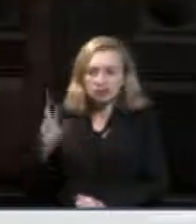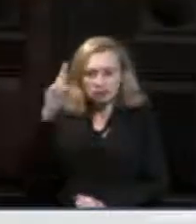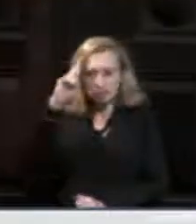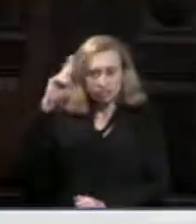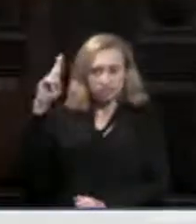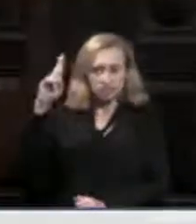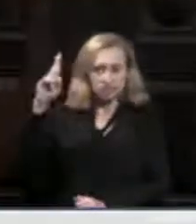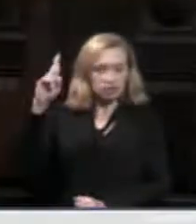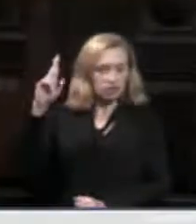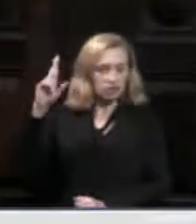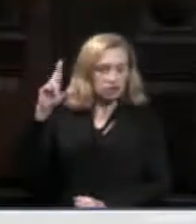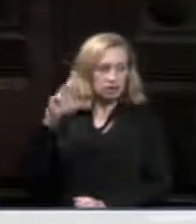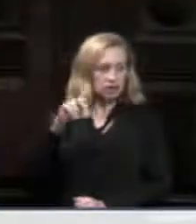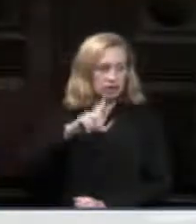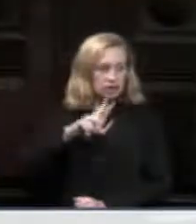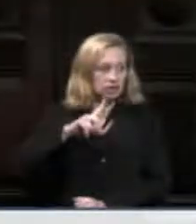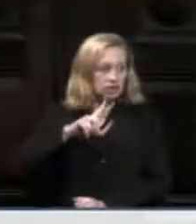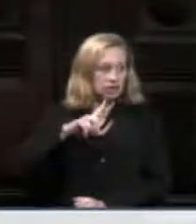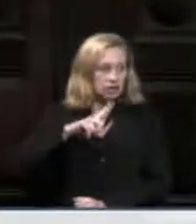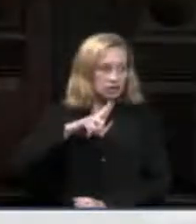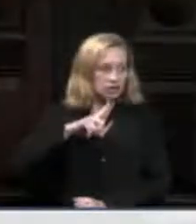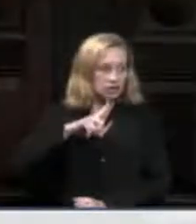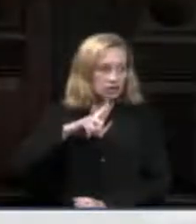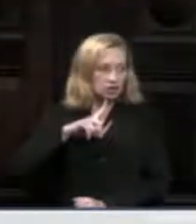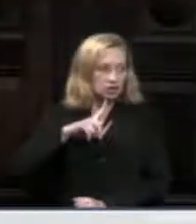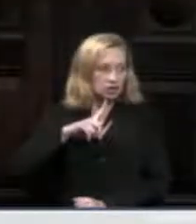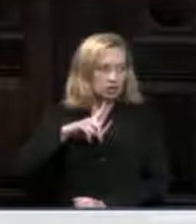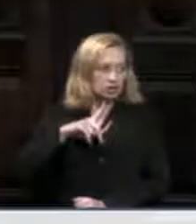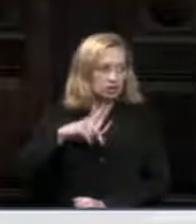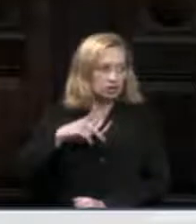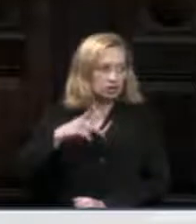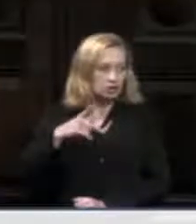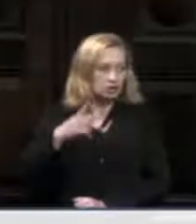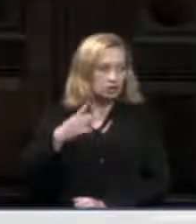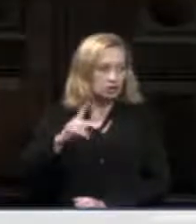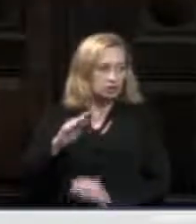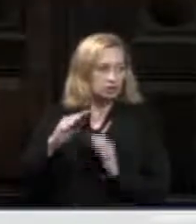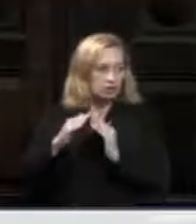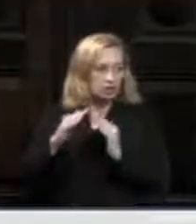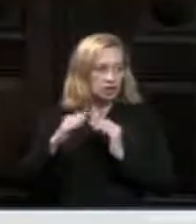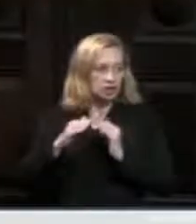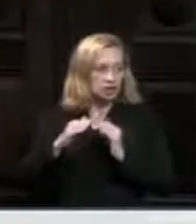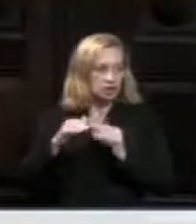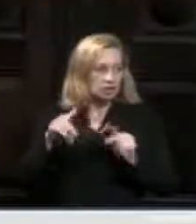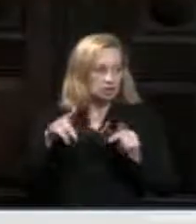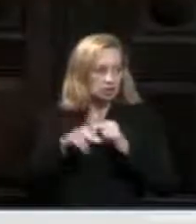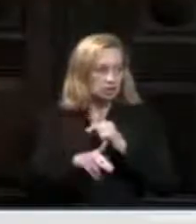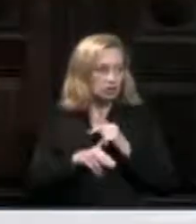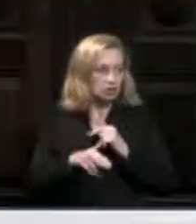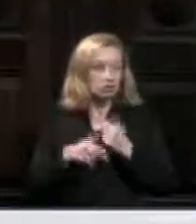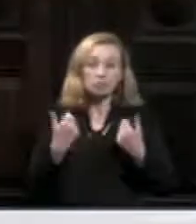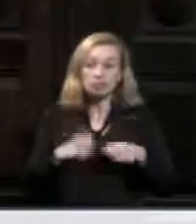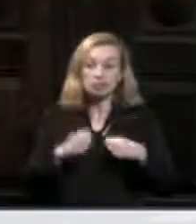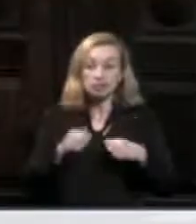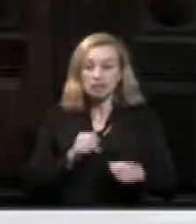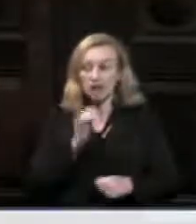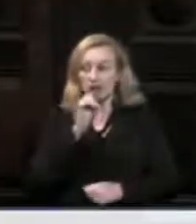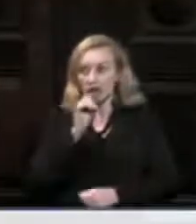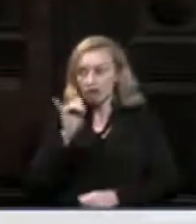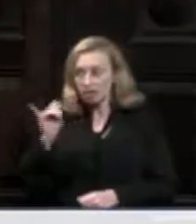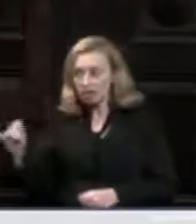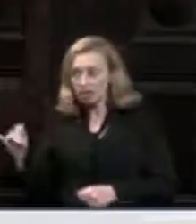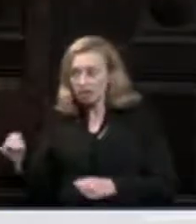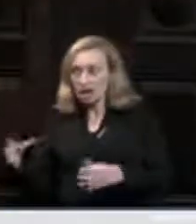que teve a sua área afetada pelo parque deve encaminhar ao grupo de estudo